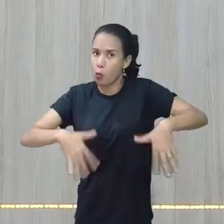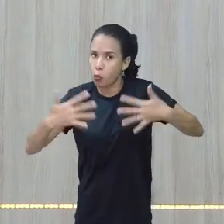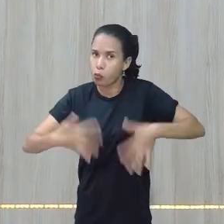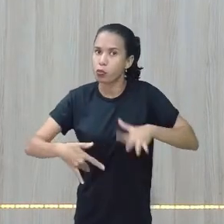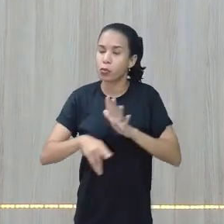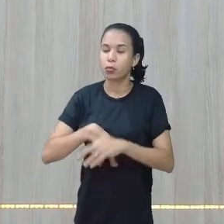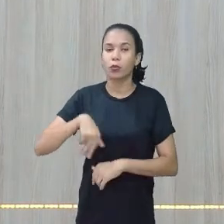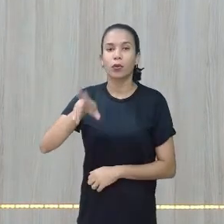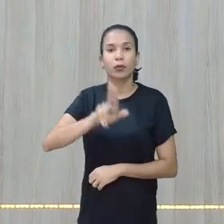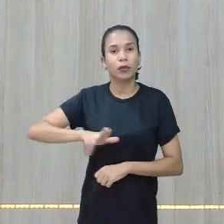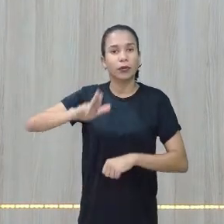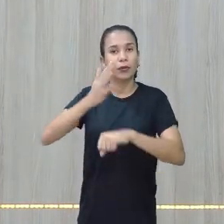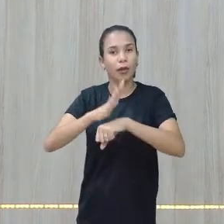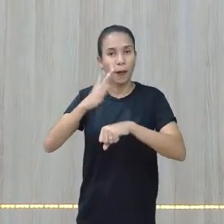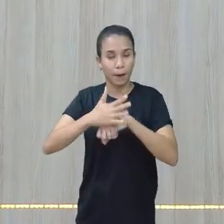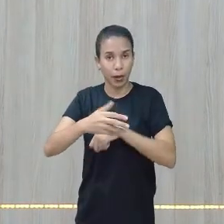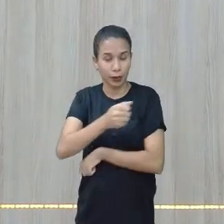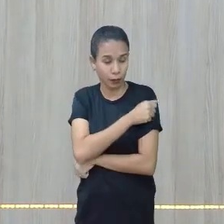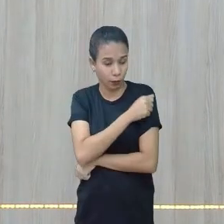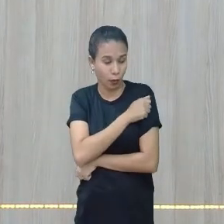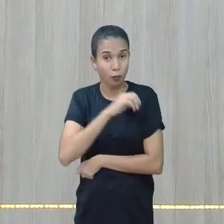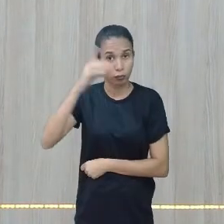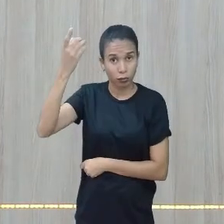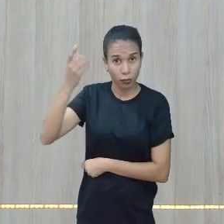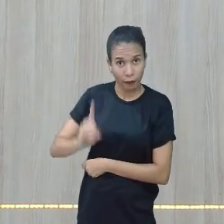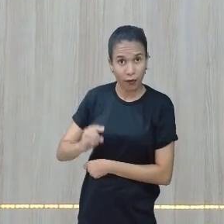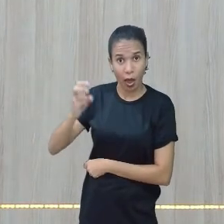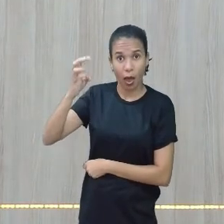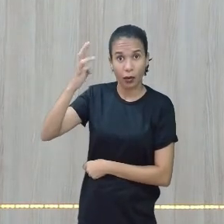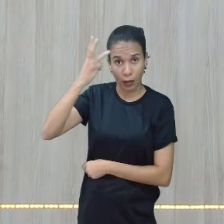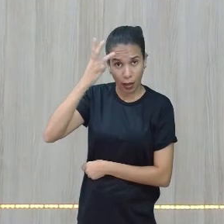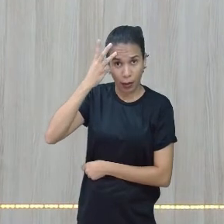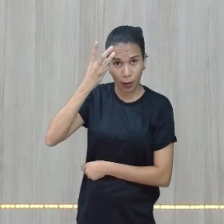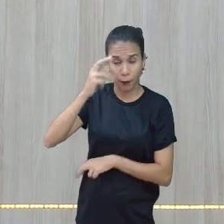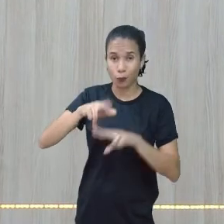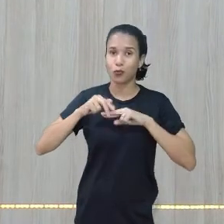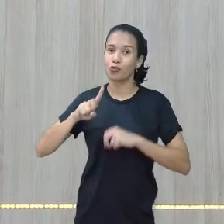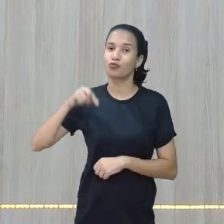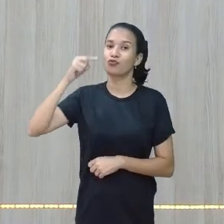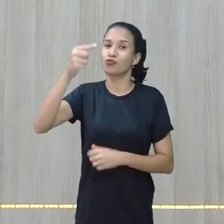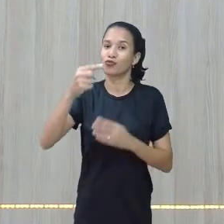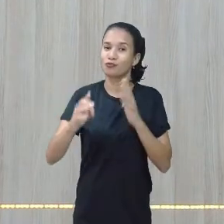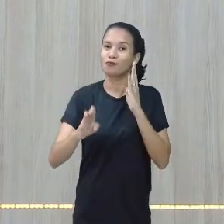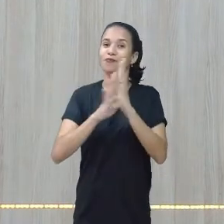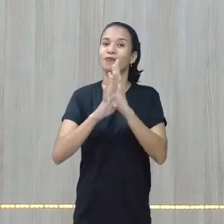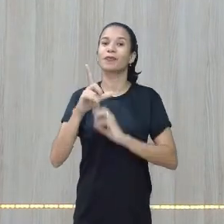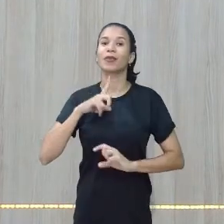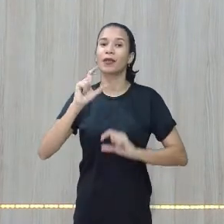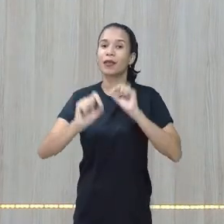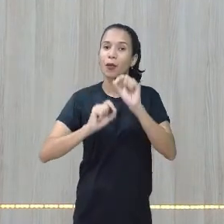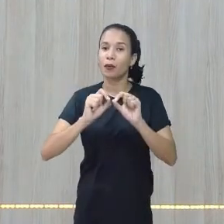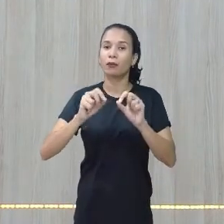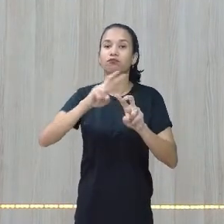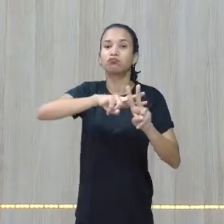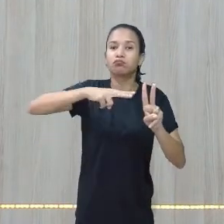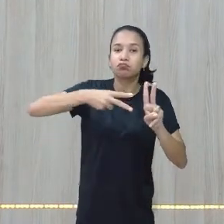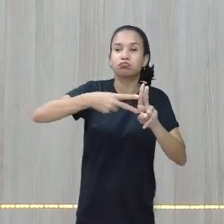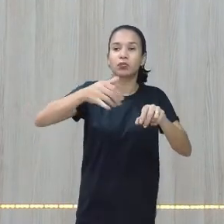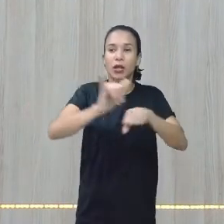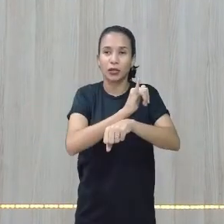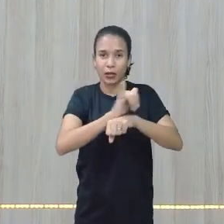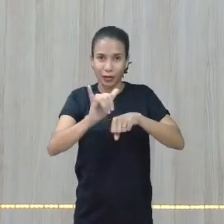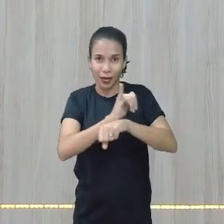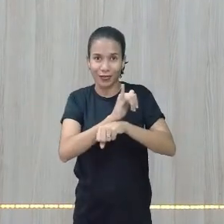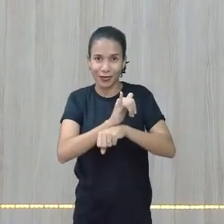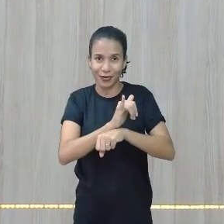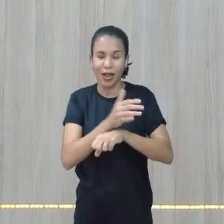serem trabalhados com o estudante com deficiência intelectual. Então, no nosso próximo encontro, eu vou trazer recursos, né? A gente